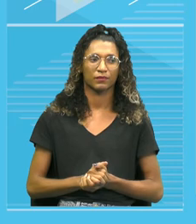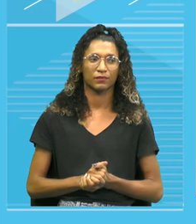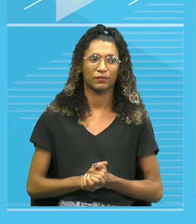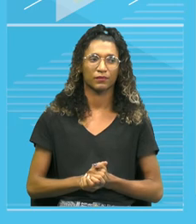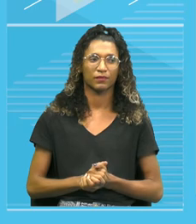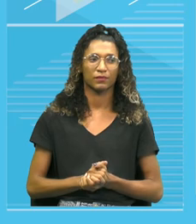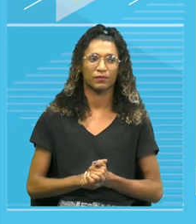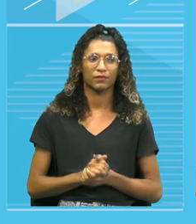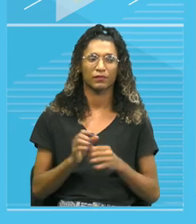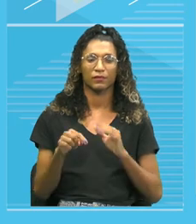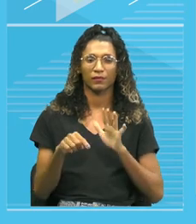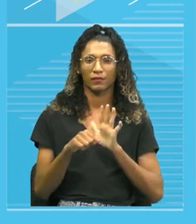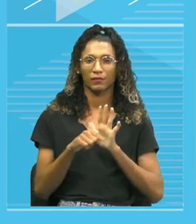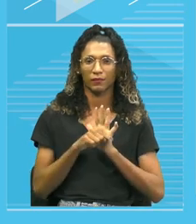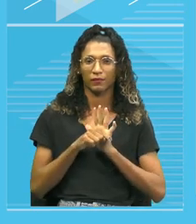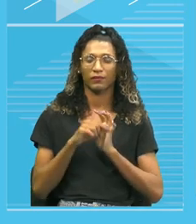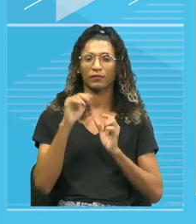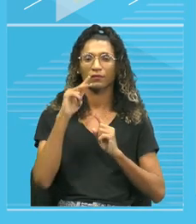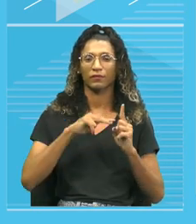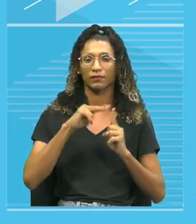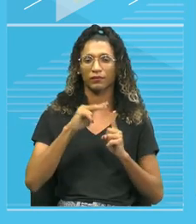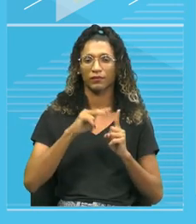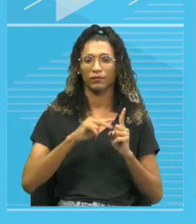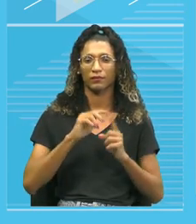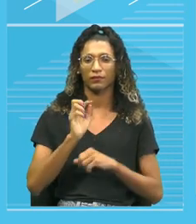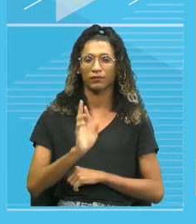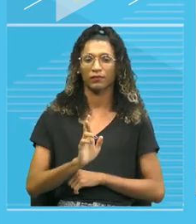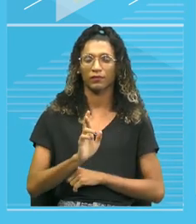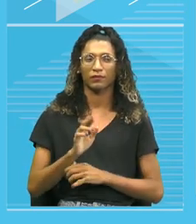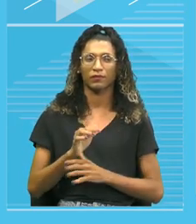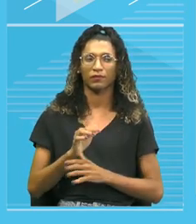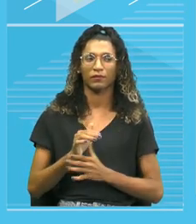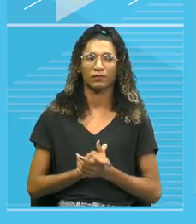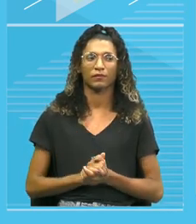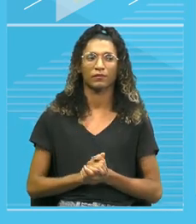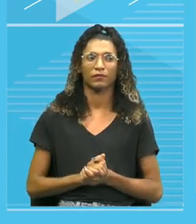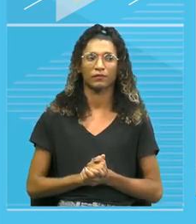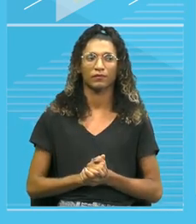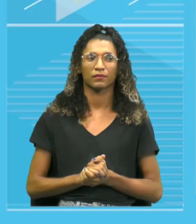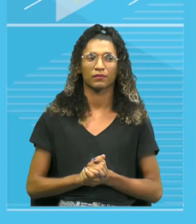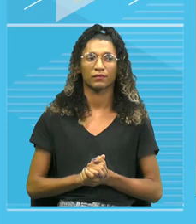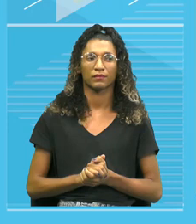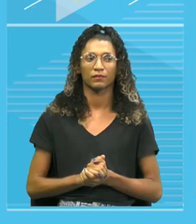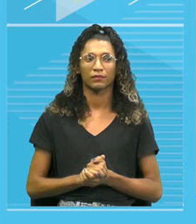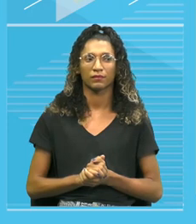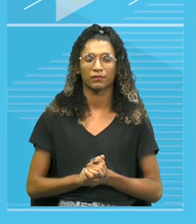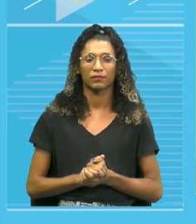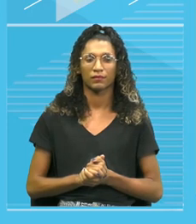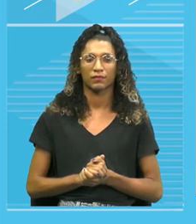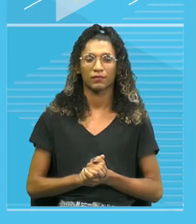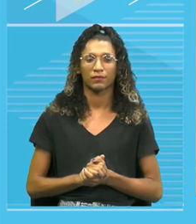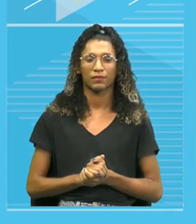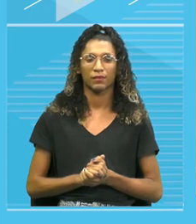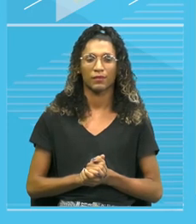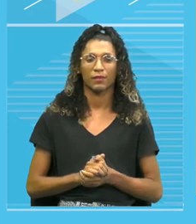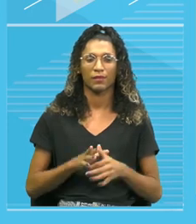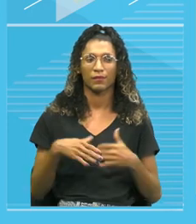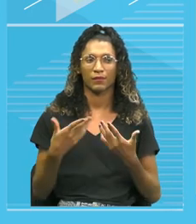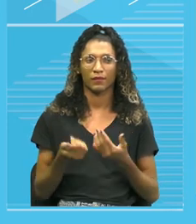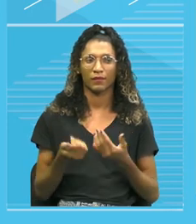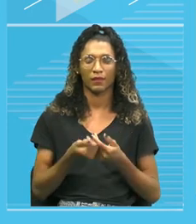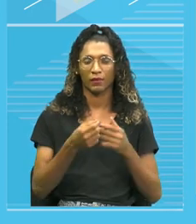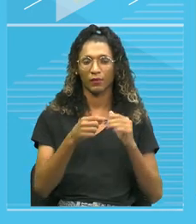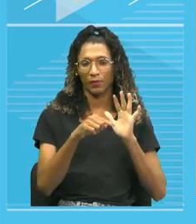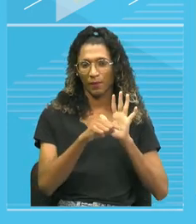menos a entalpia dos reagentes beleza aí ó joga o menos